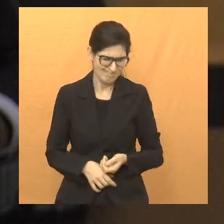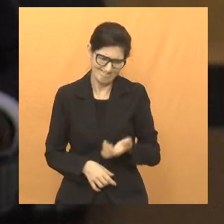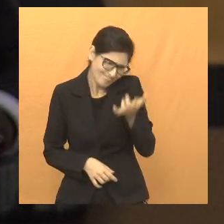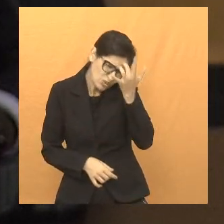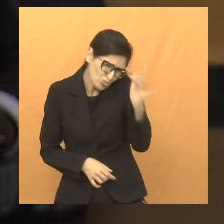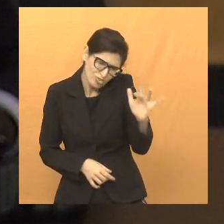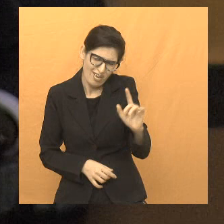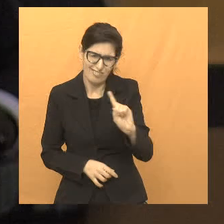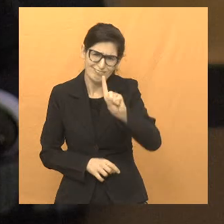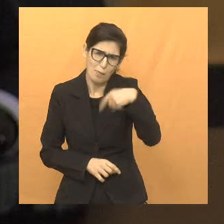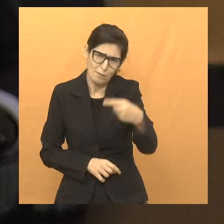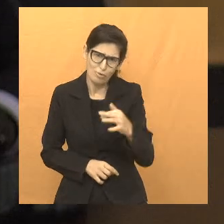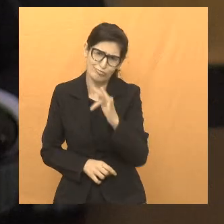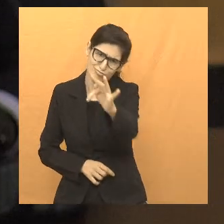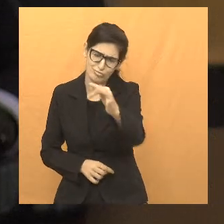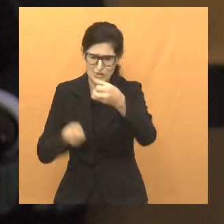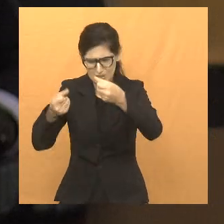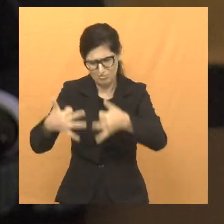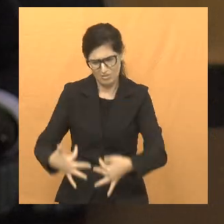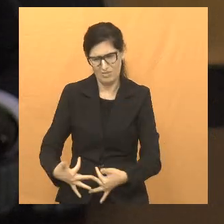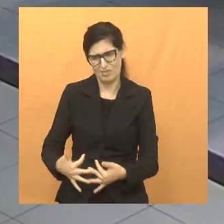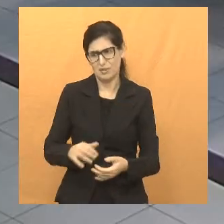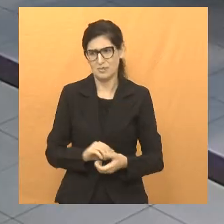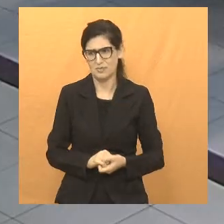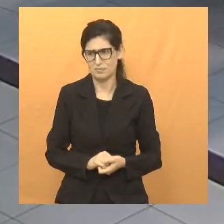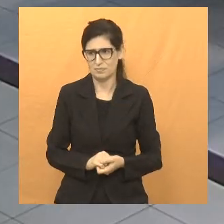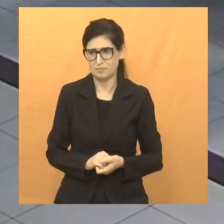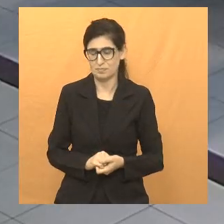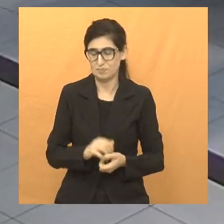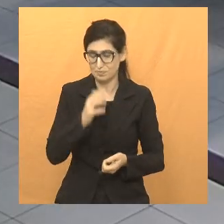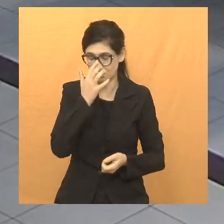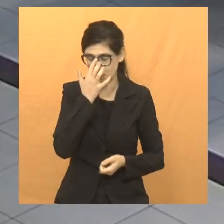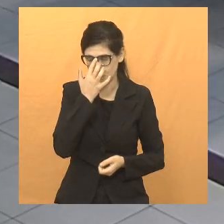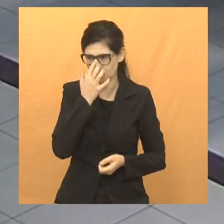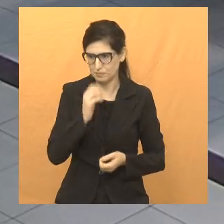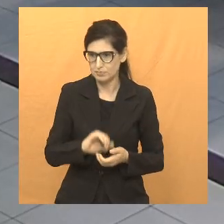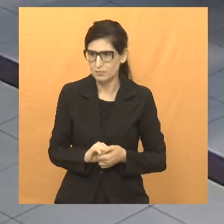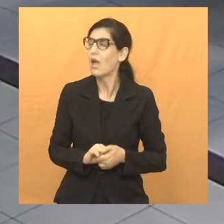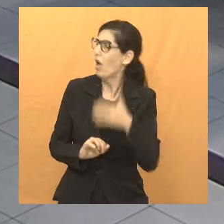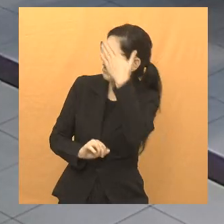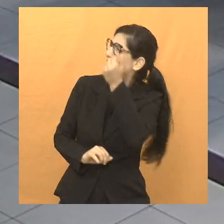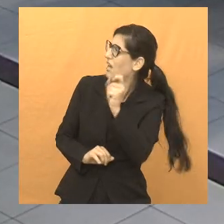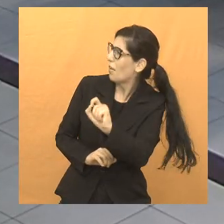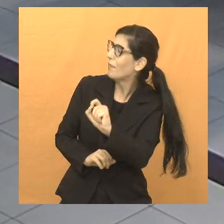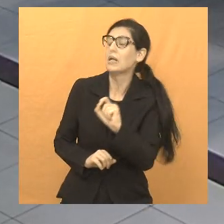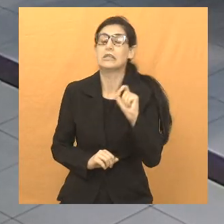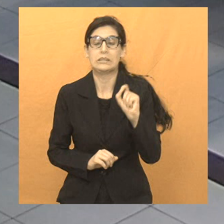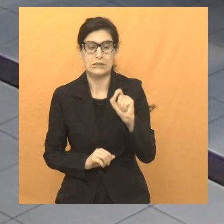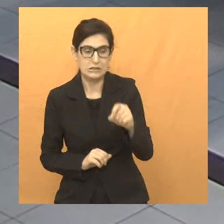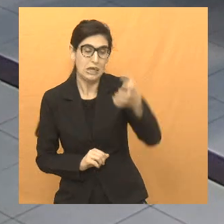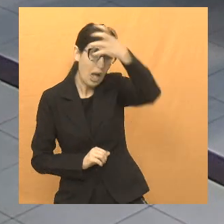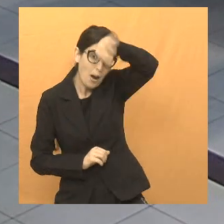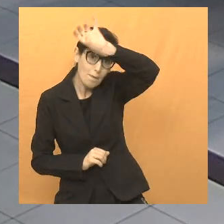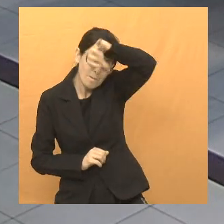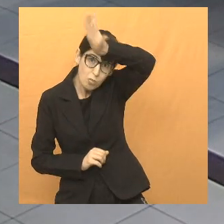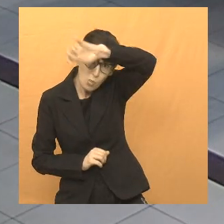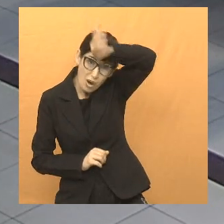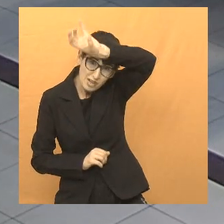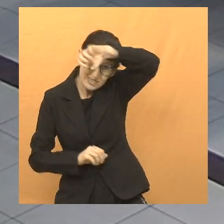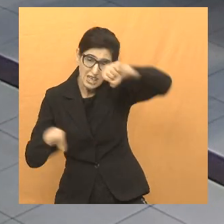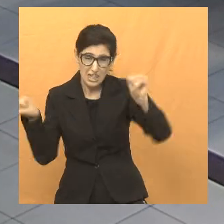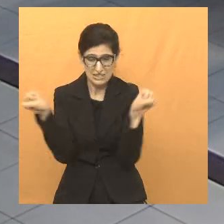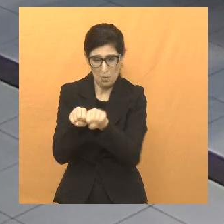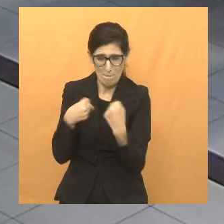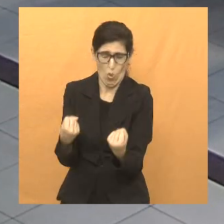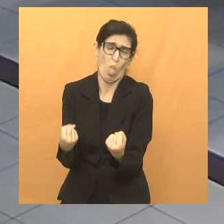uma explicação aí para isso. Eu tenho uma explicação, é que recentemente a ambulância teve um problema